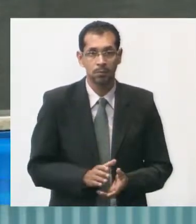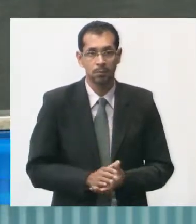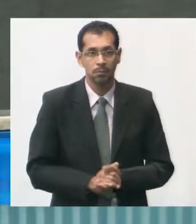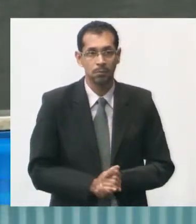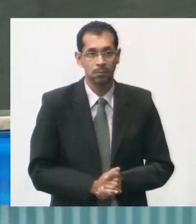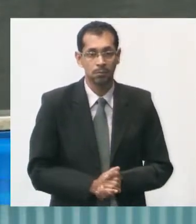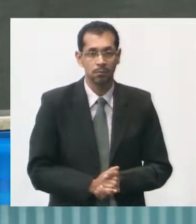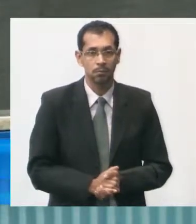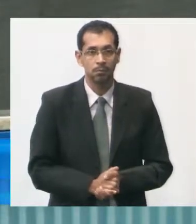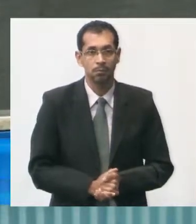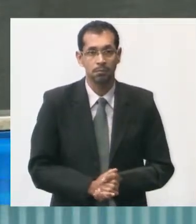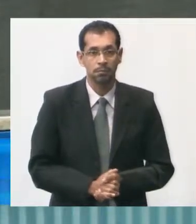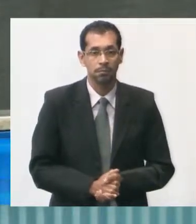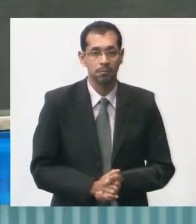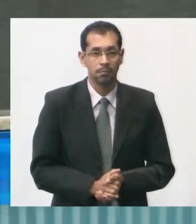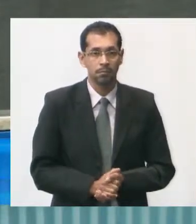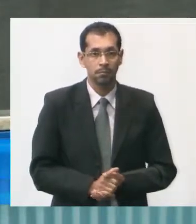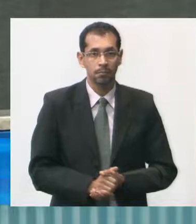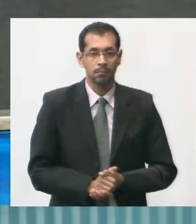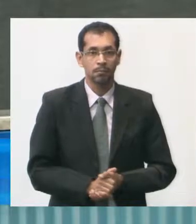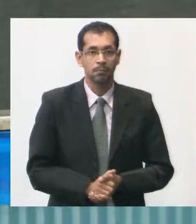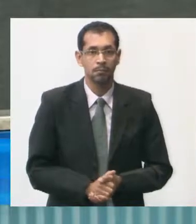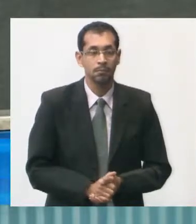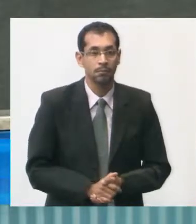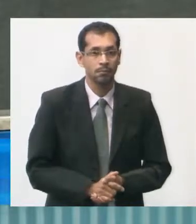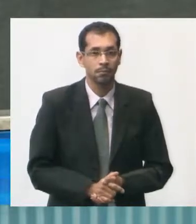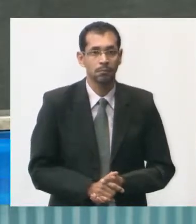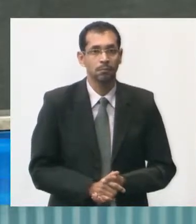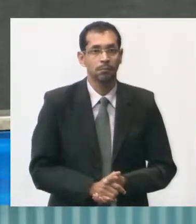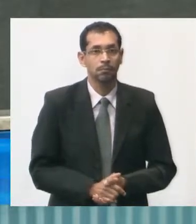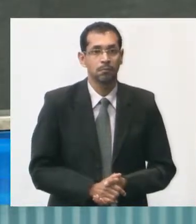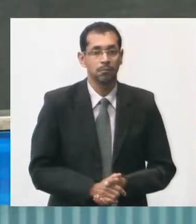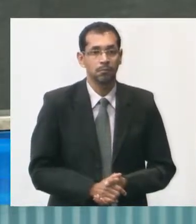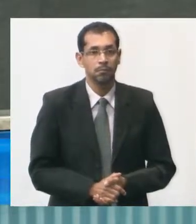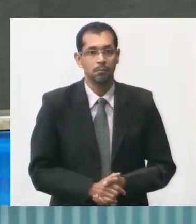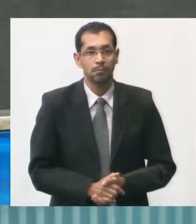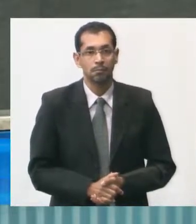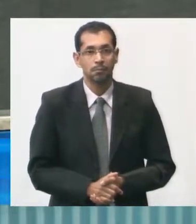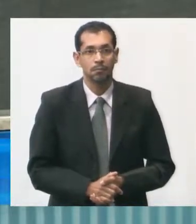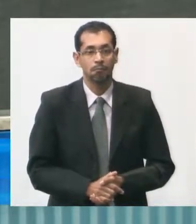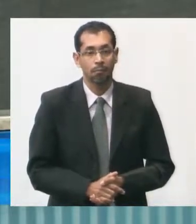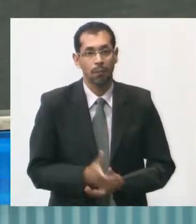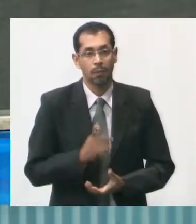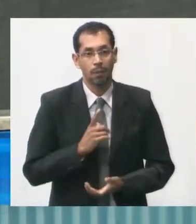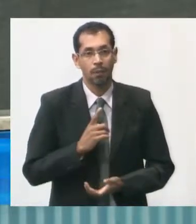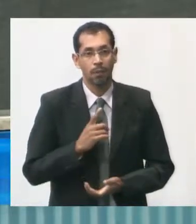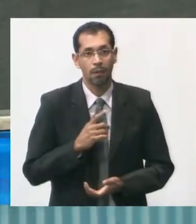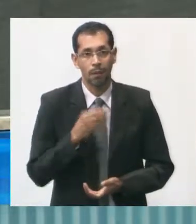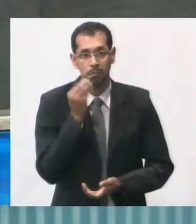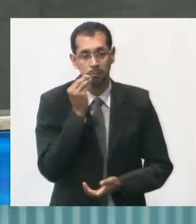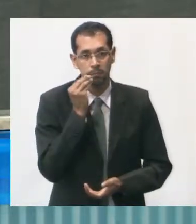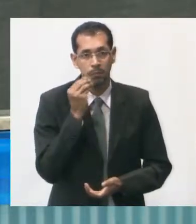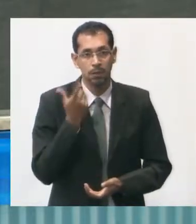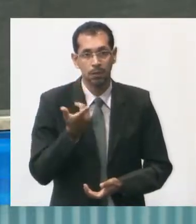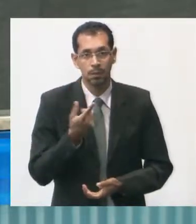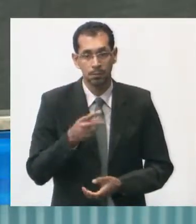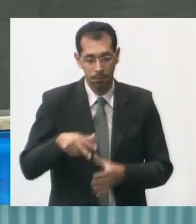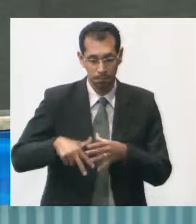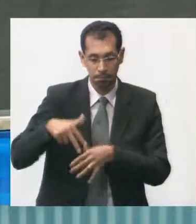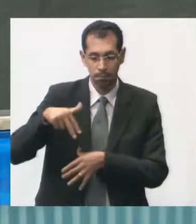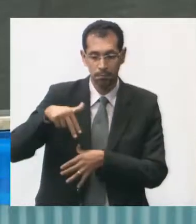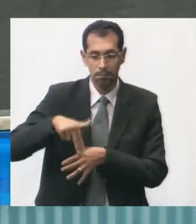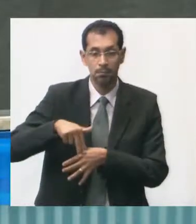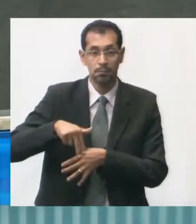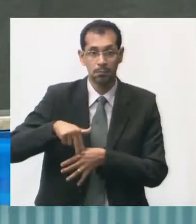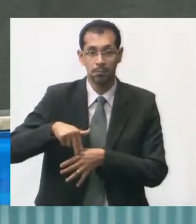Tive a oportunidade de fazer o uso da tribuna na última sessão, onde